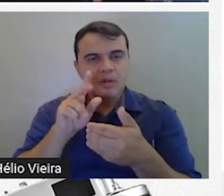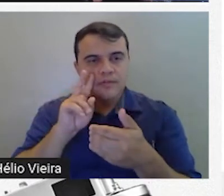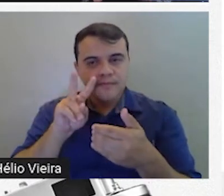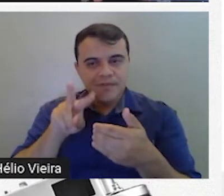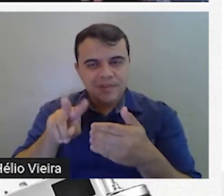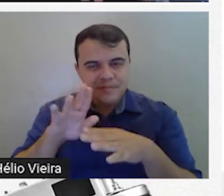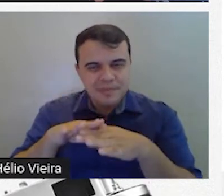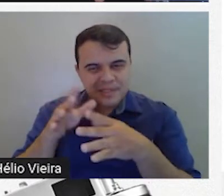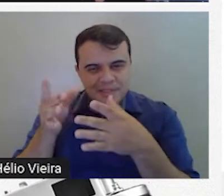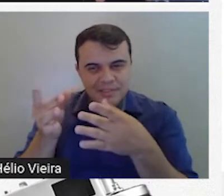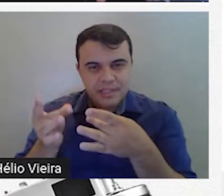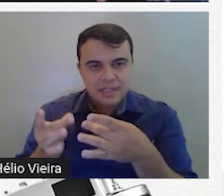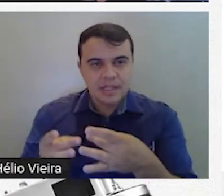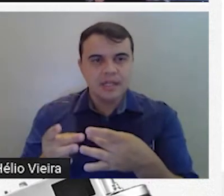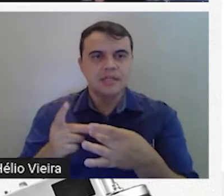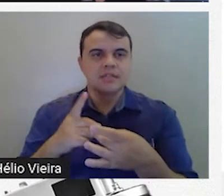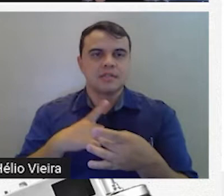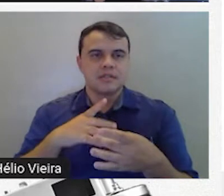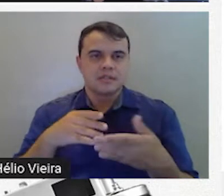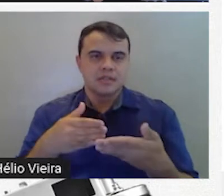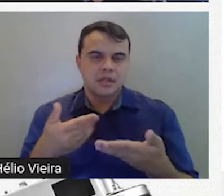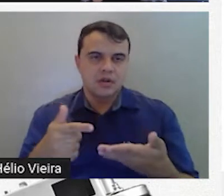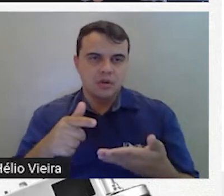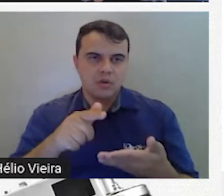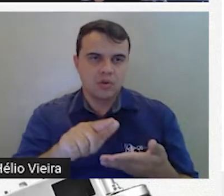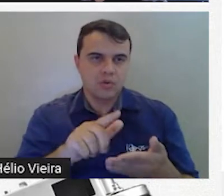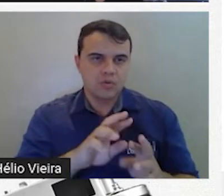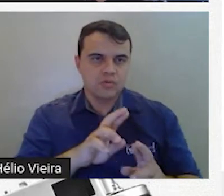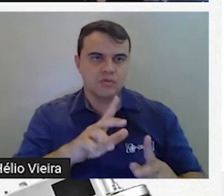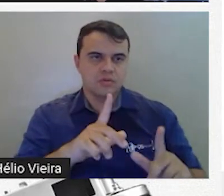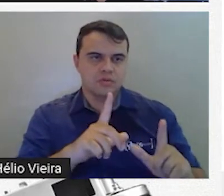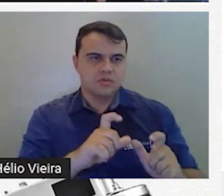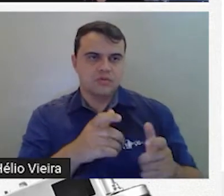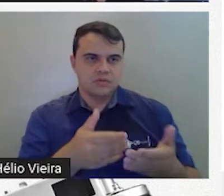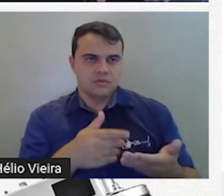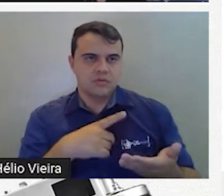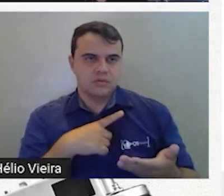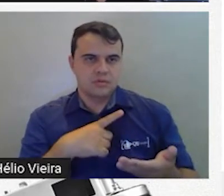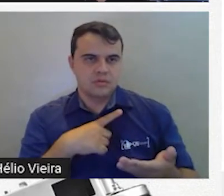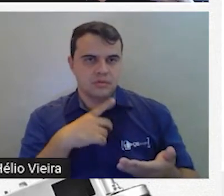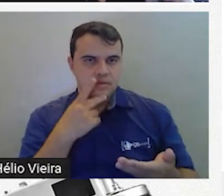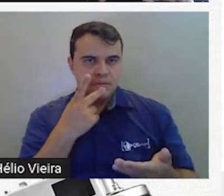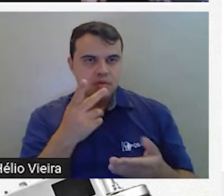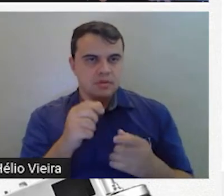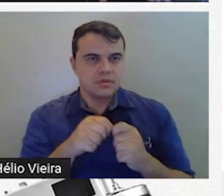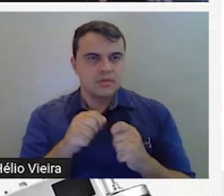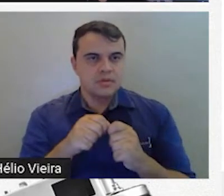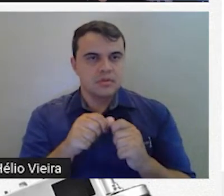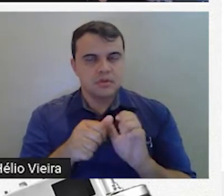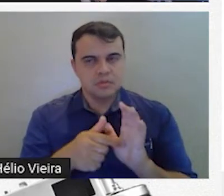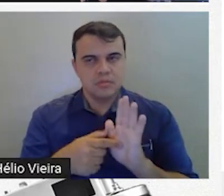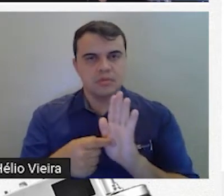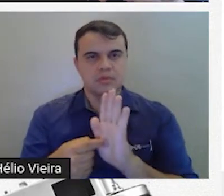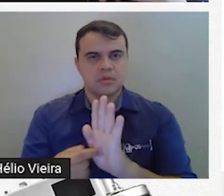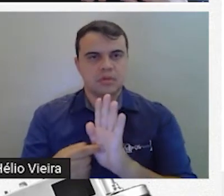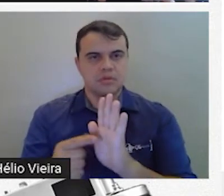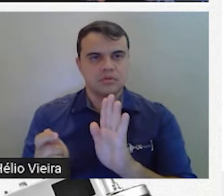mais detalhes, e é um outro tipo de fotografia. Você vai transmitir